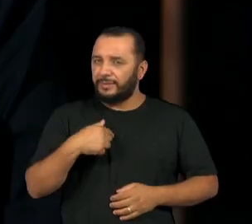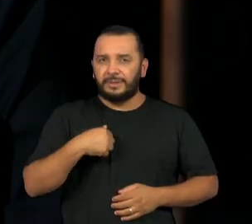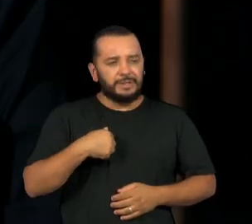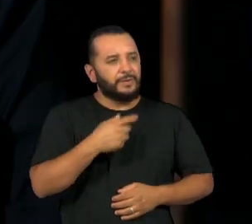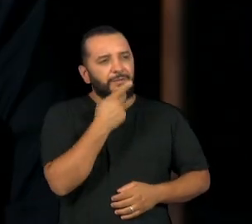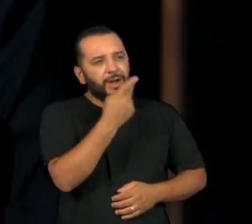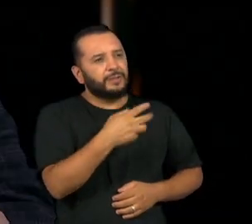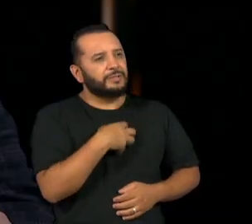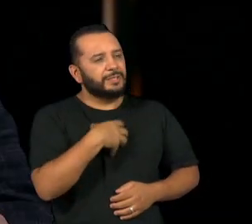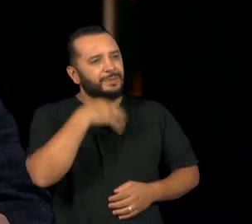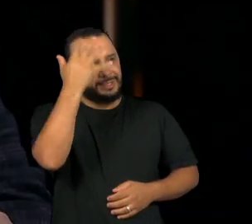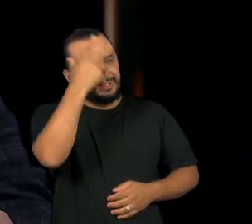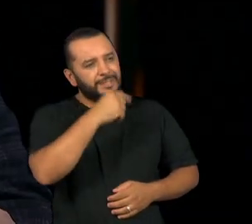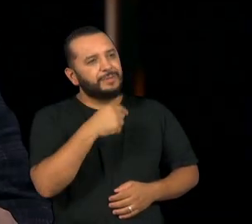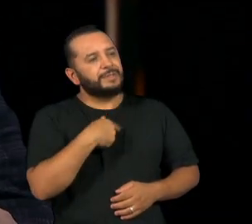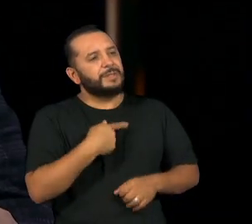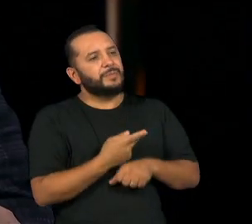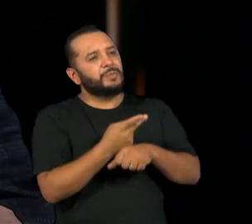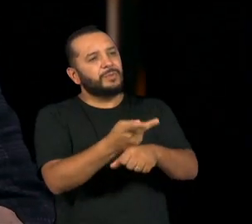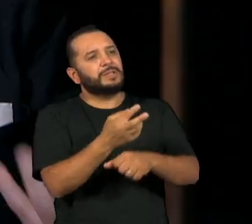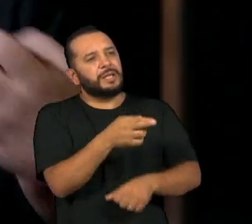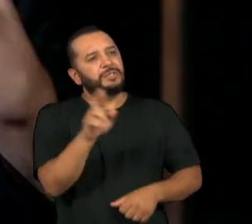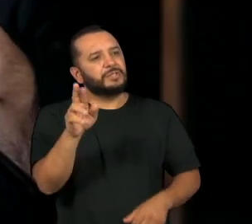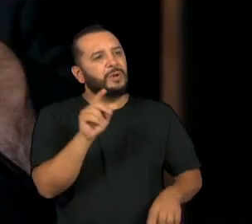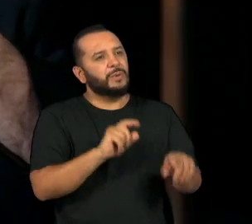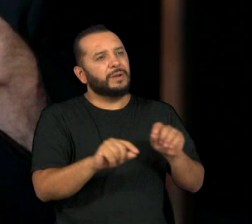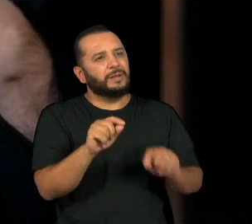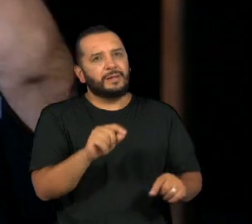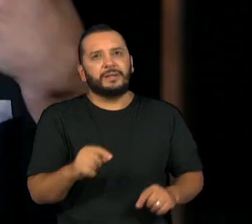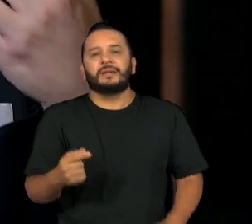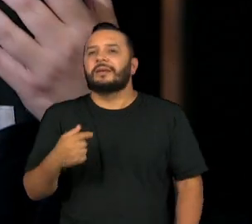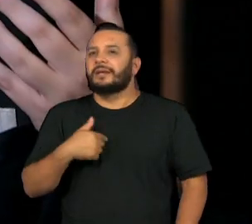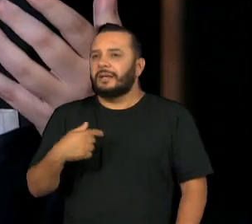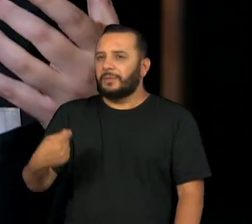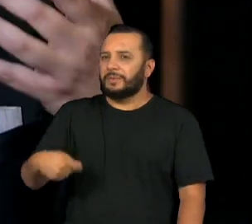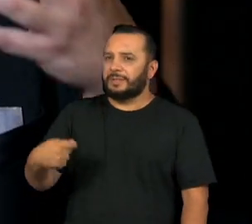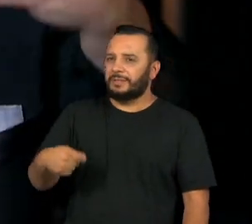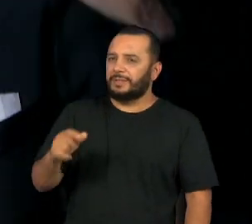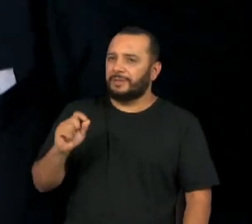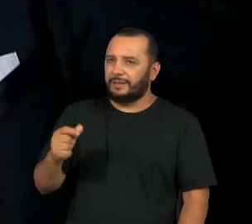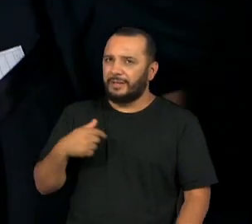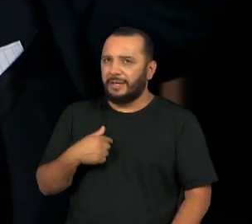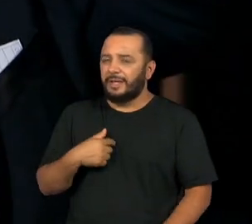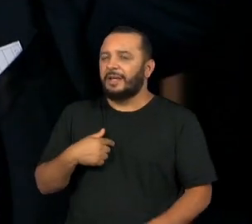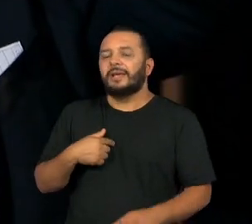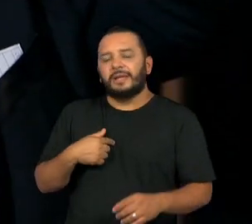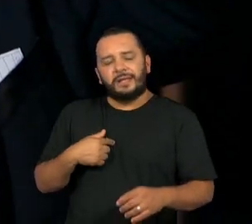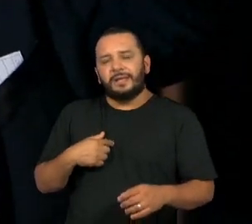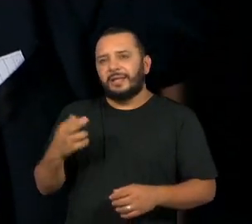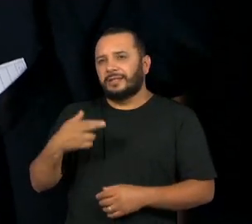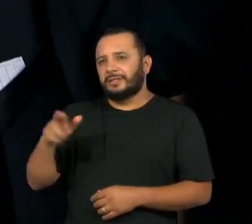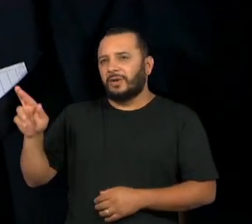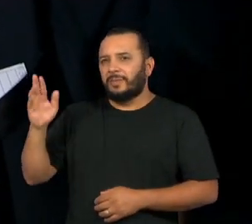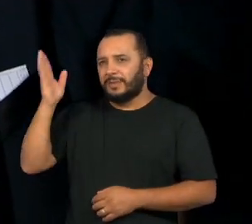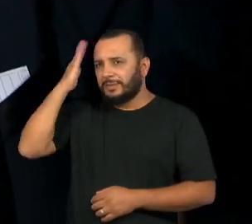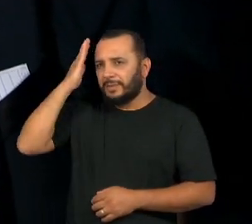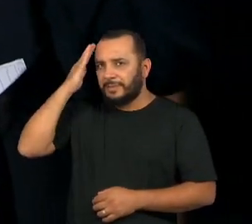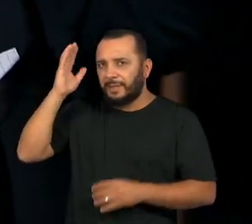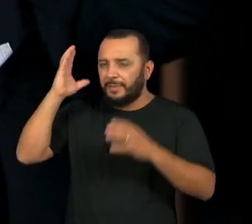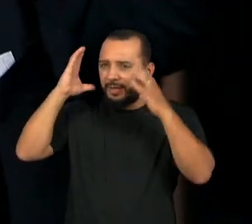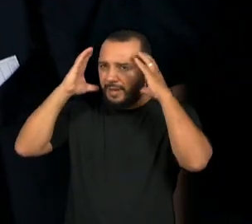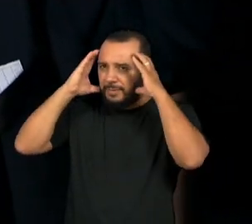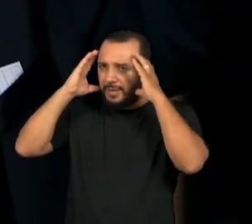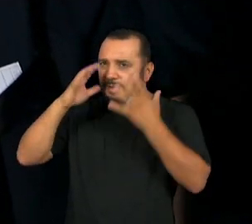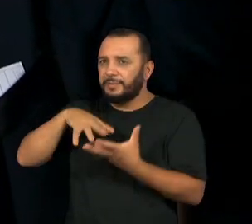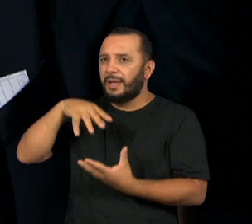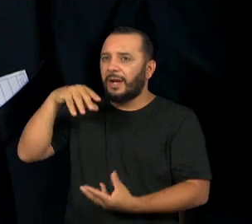linda. O que você busca na religião? Eu precisei de uma religião para saber onde a minha cabeça e a minha alma estavam. Minha cabeça e a